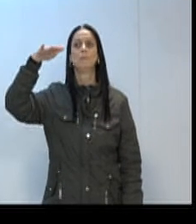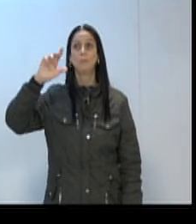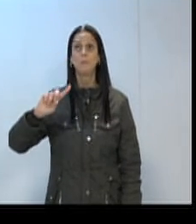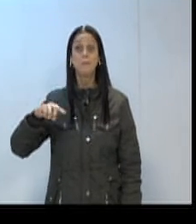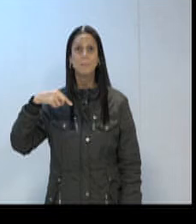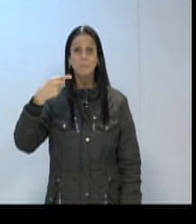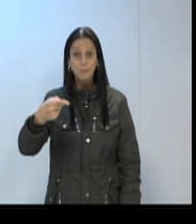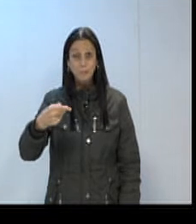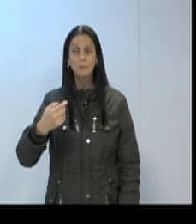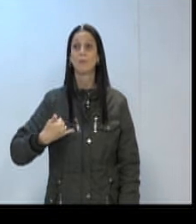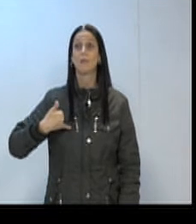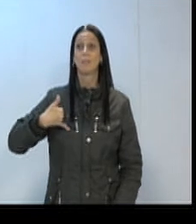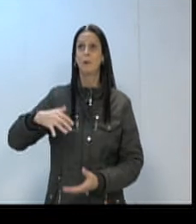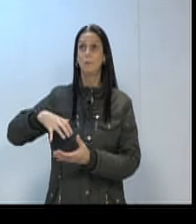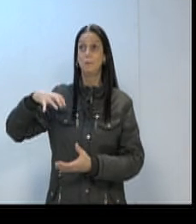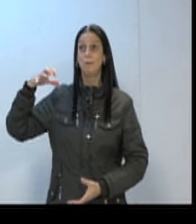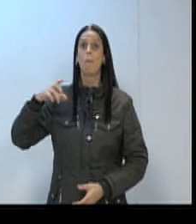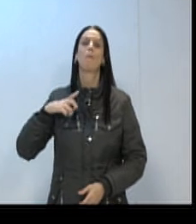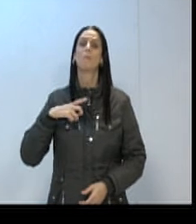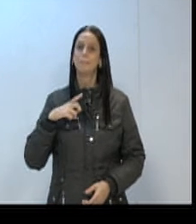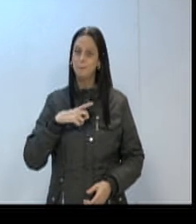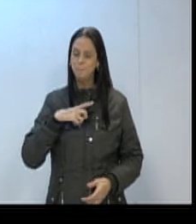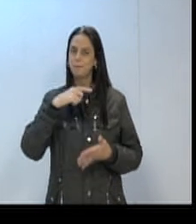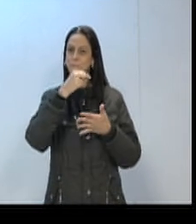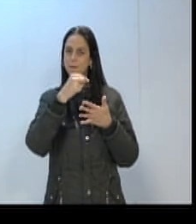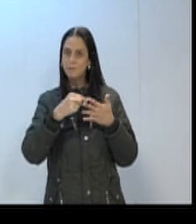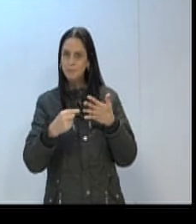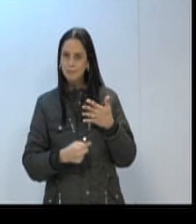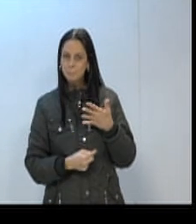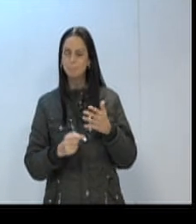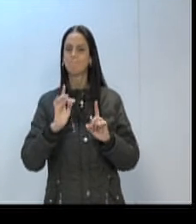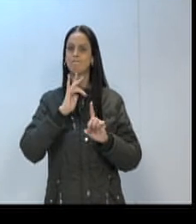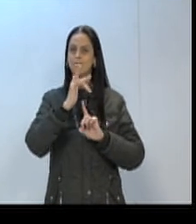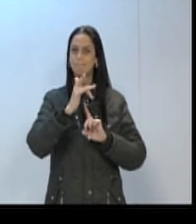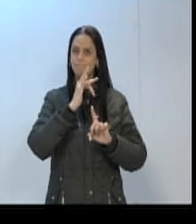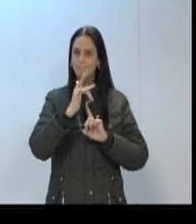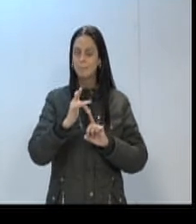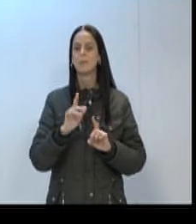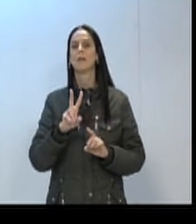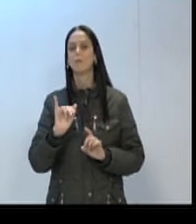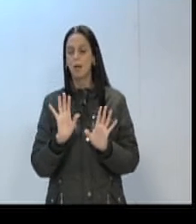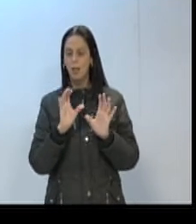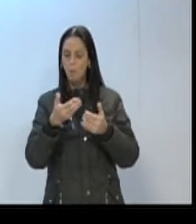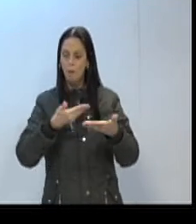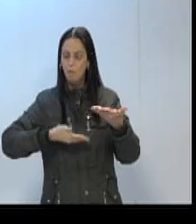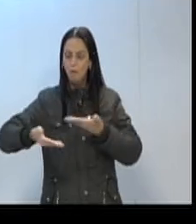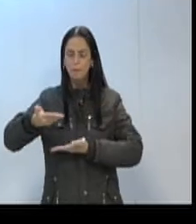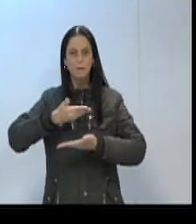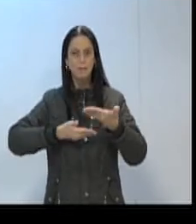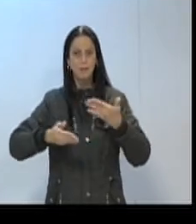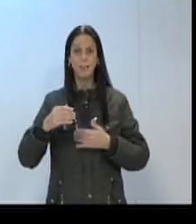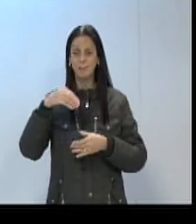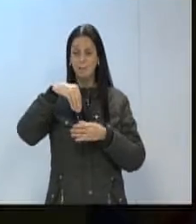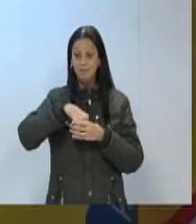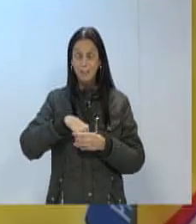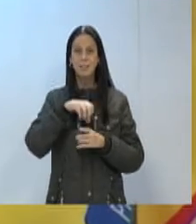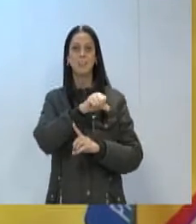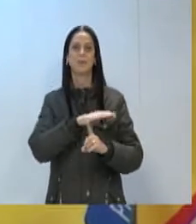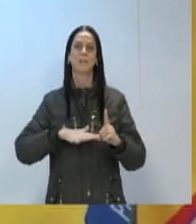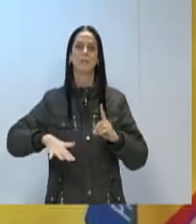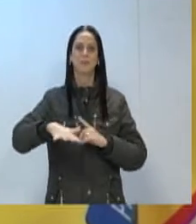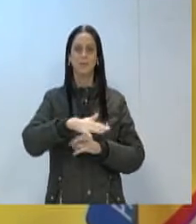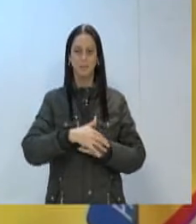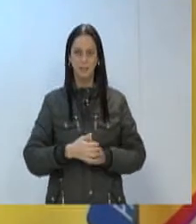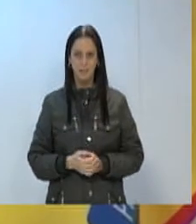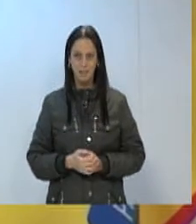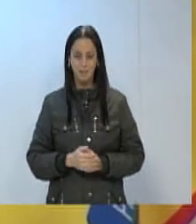chegam adultos com alguma série de transtornos e que vão conviver com o nosso que nessa sociedade a